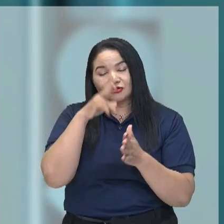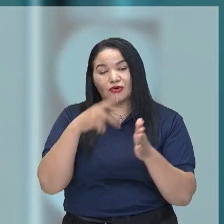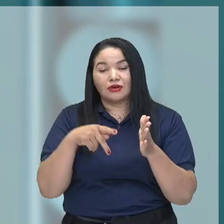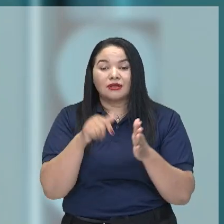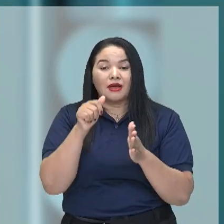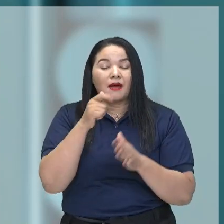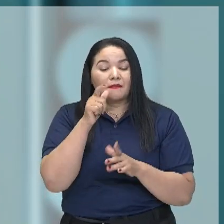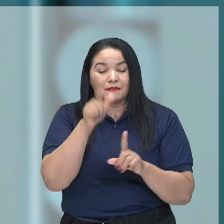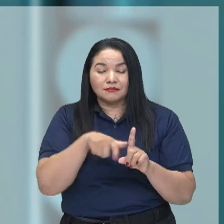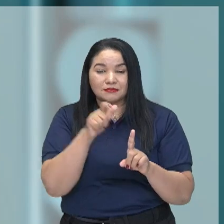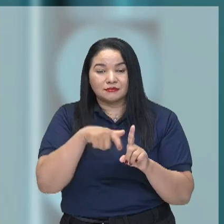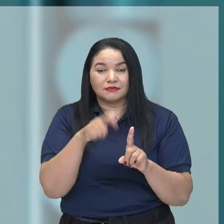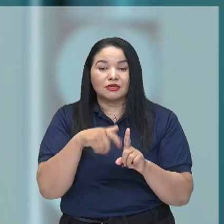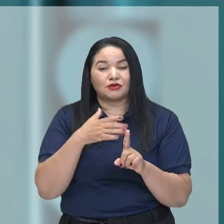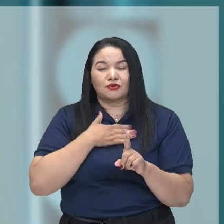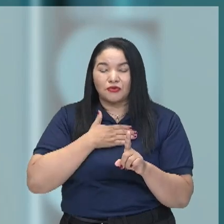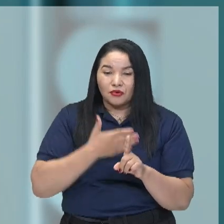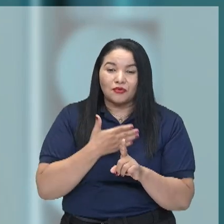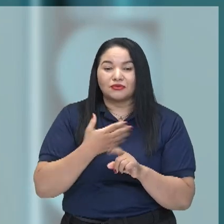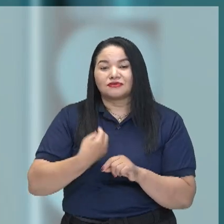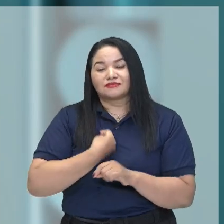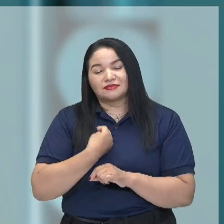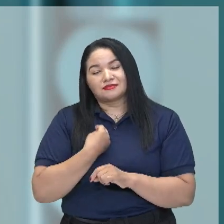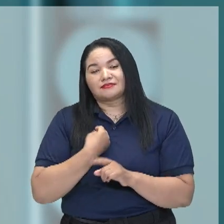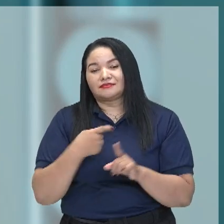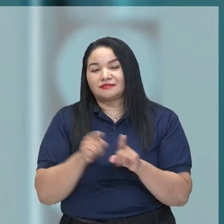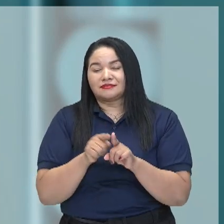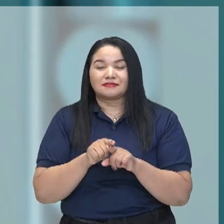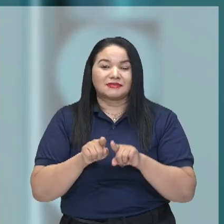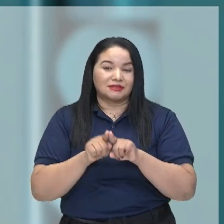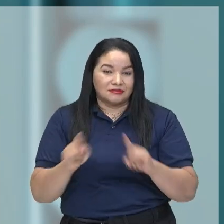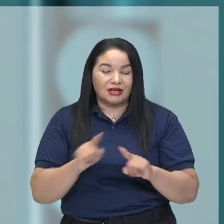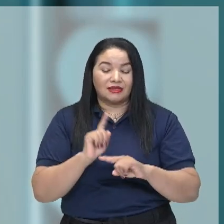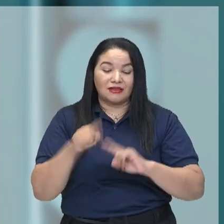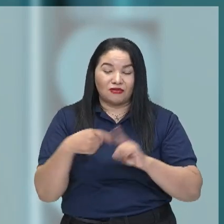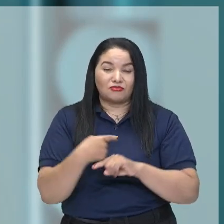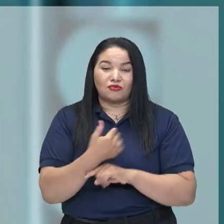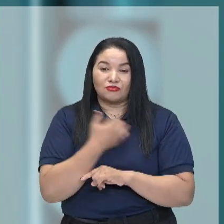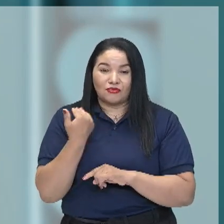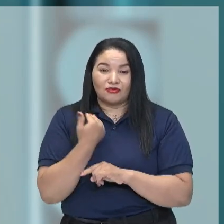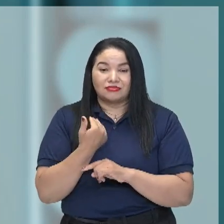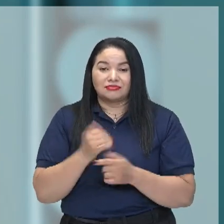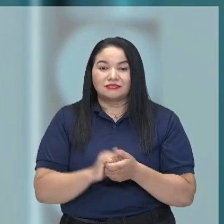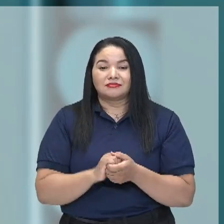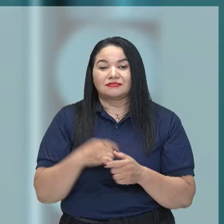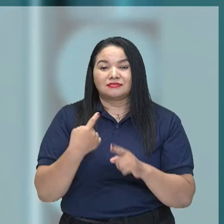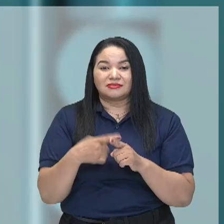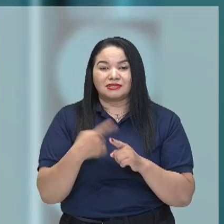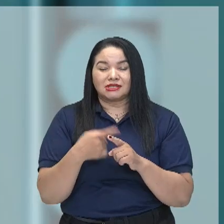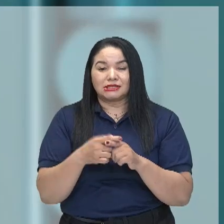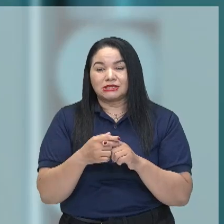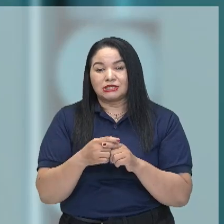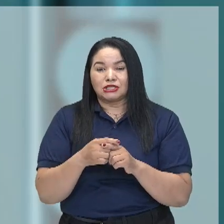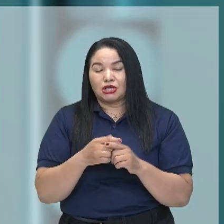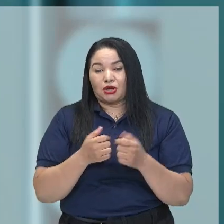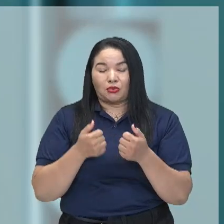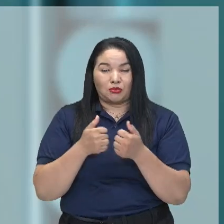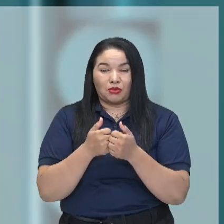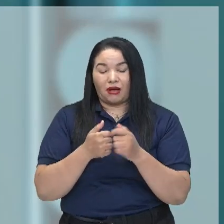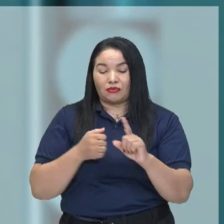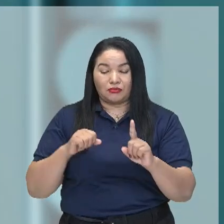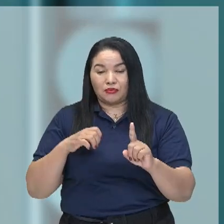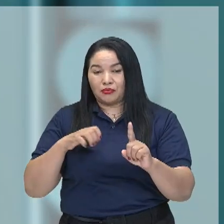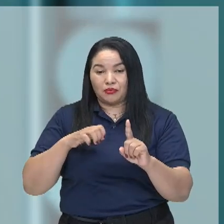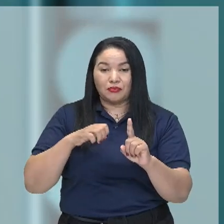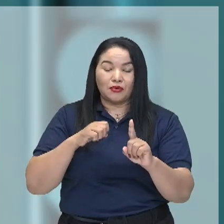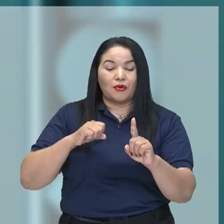produtos, que vive aquilo, mas que infelizmente acaba falecendo no final, atropelada por um carro, símbolo aí também dessa